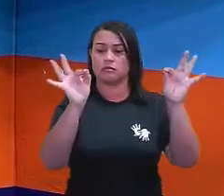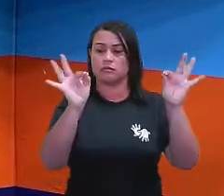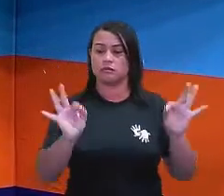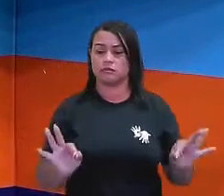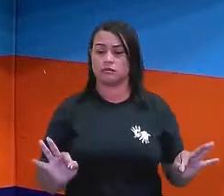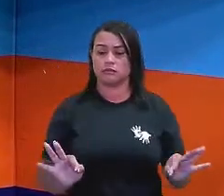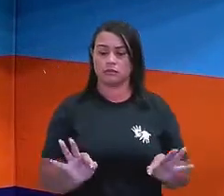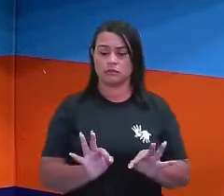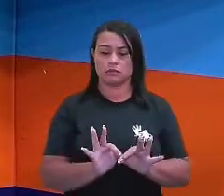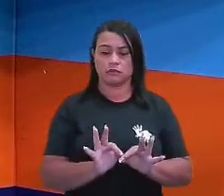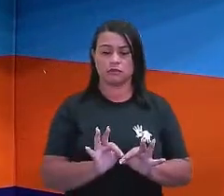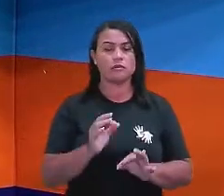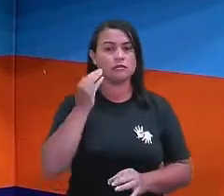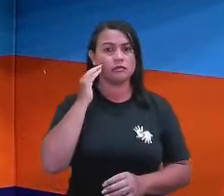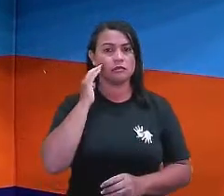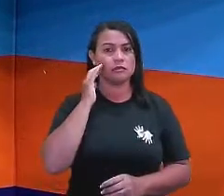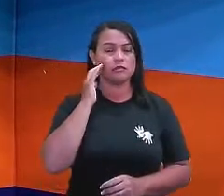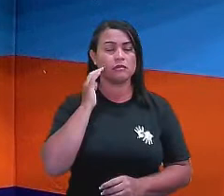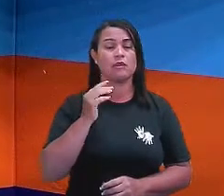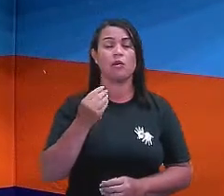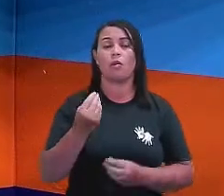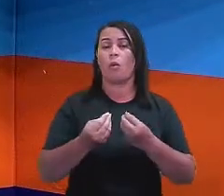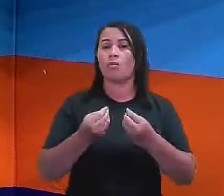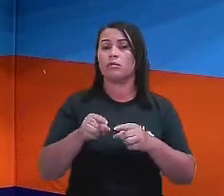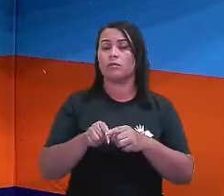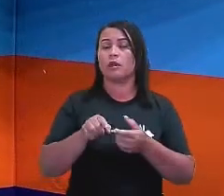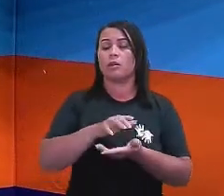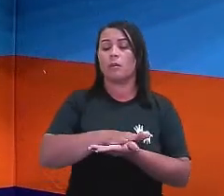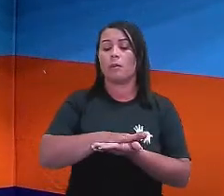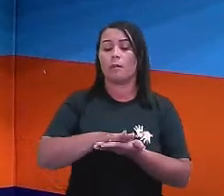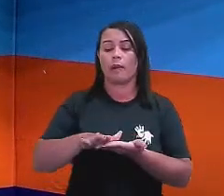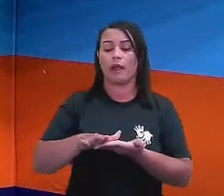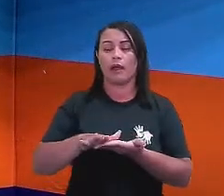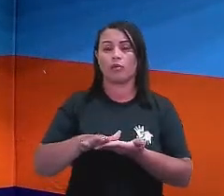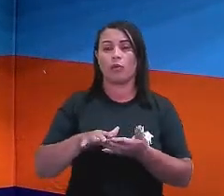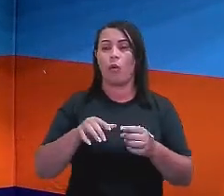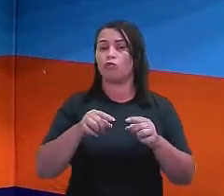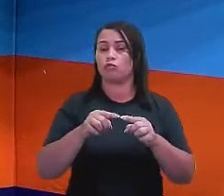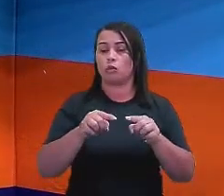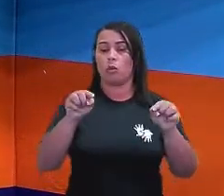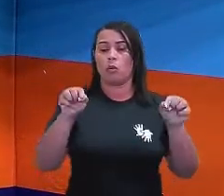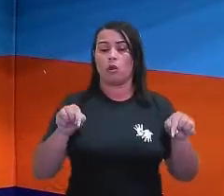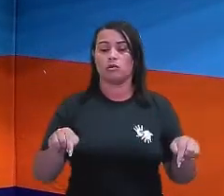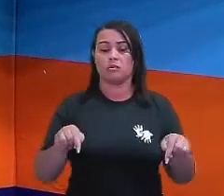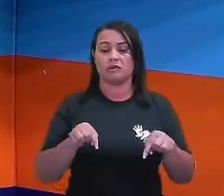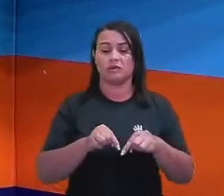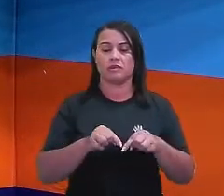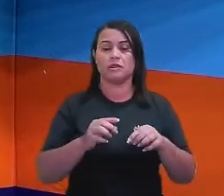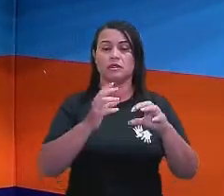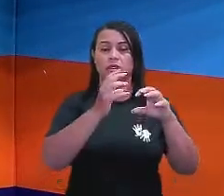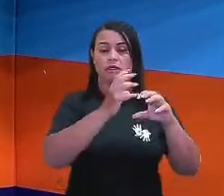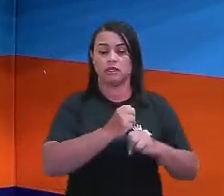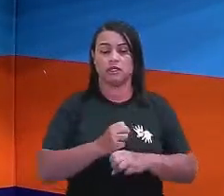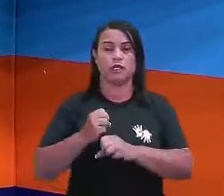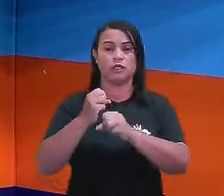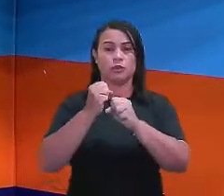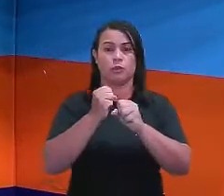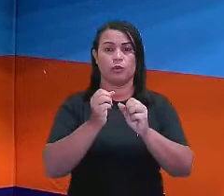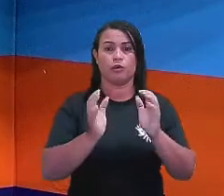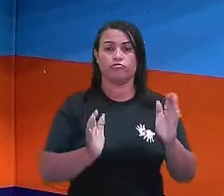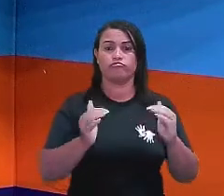figura traçada num plano ou numa superfície, ou seja, é a soma da medida dos lados de uma